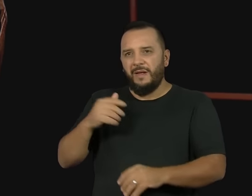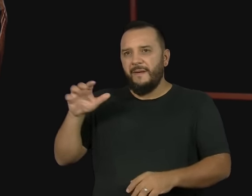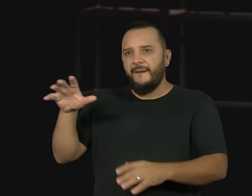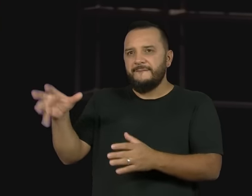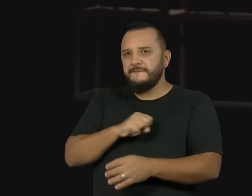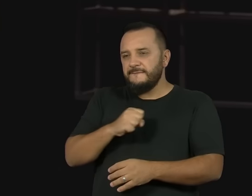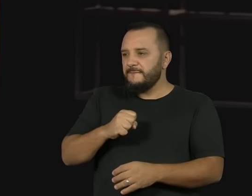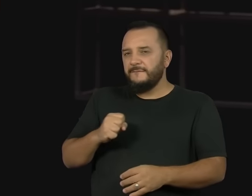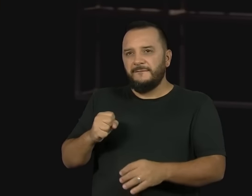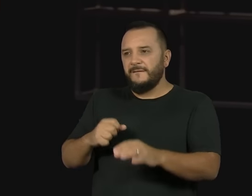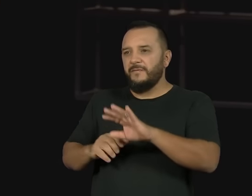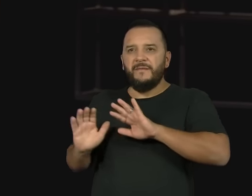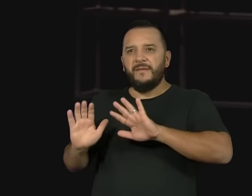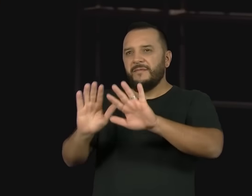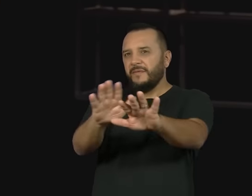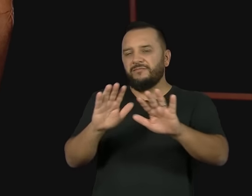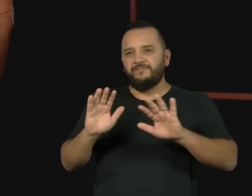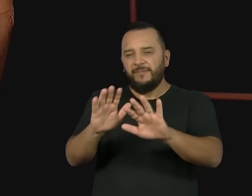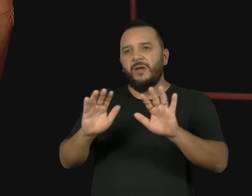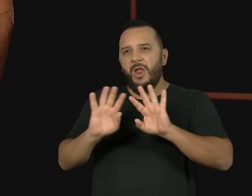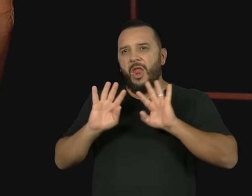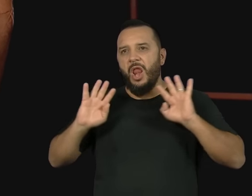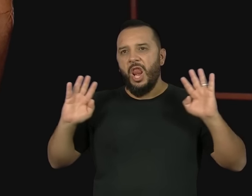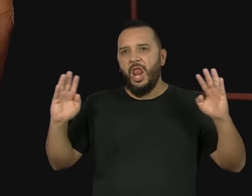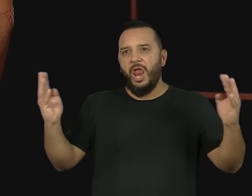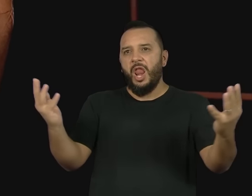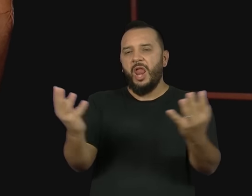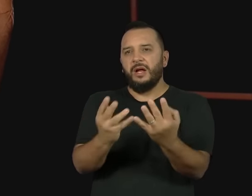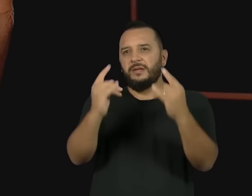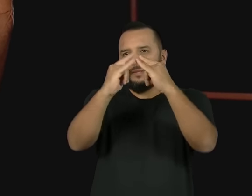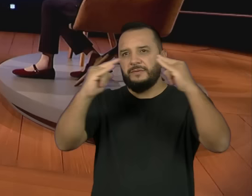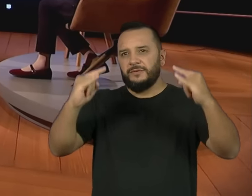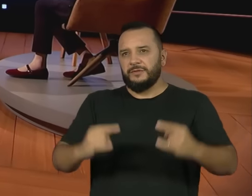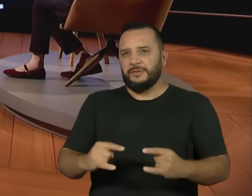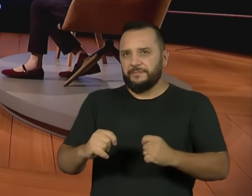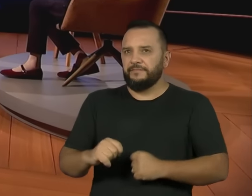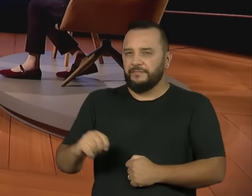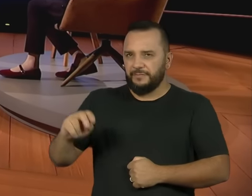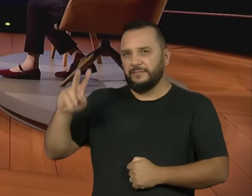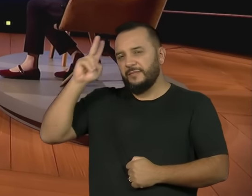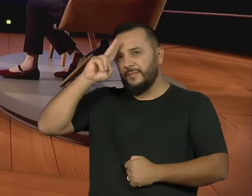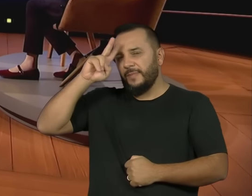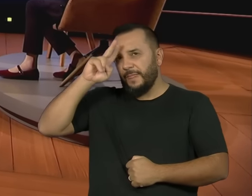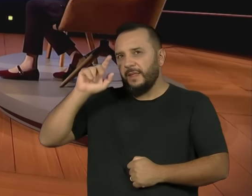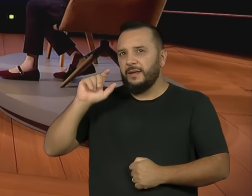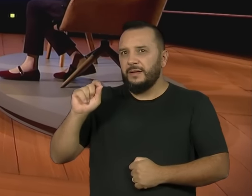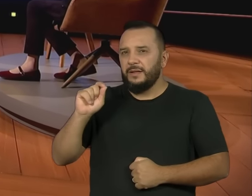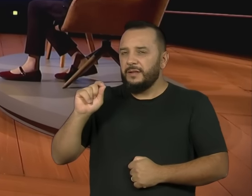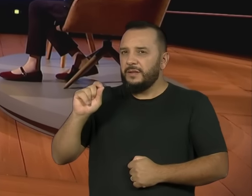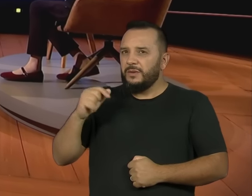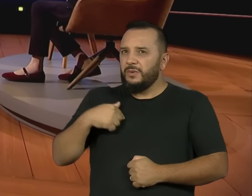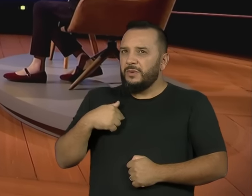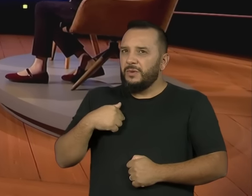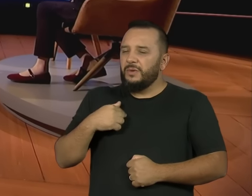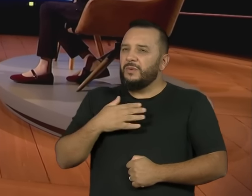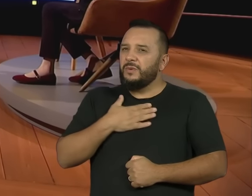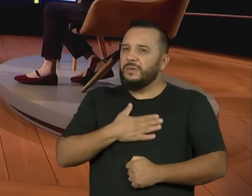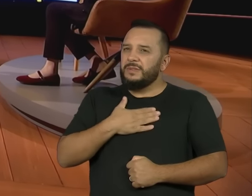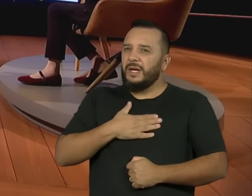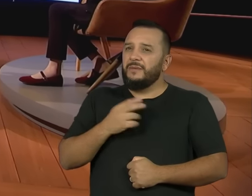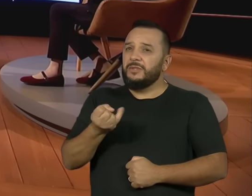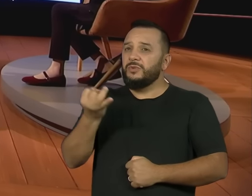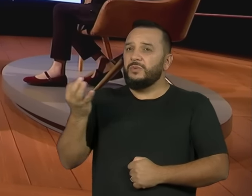todos esses também. Eu me lembro que eu gostava de uns que eram... Eu não me lembro mais de onde eles eram, mas